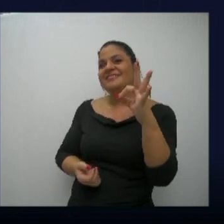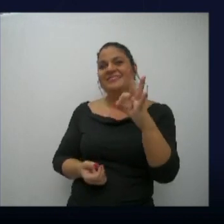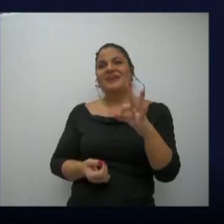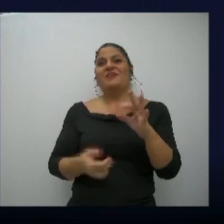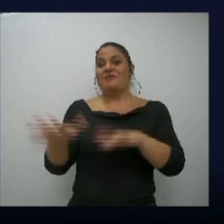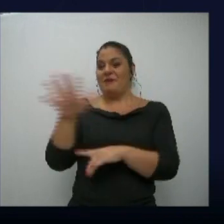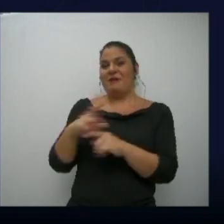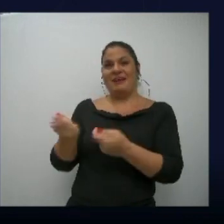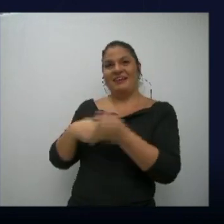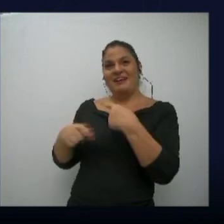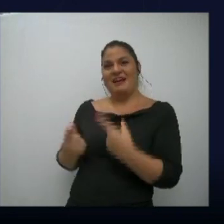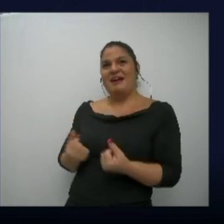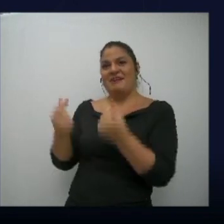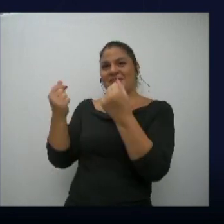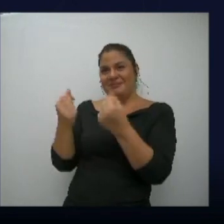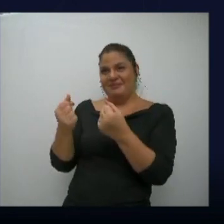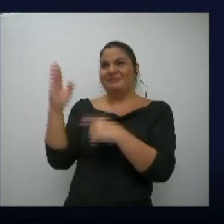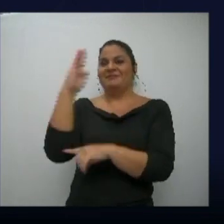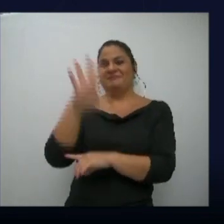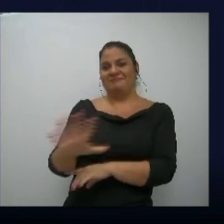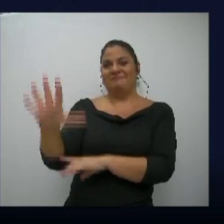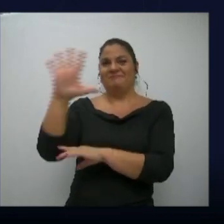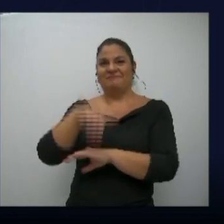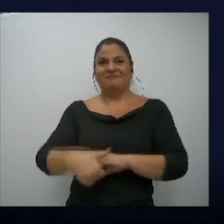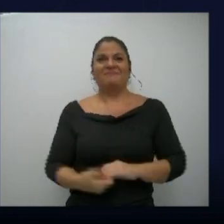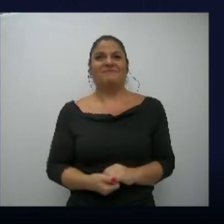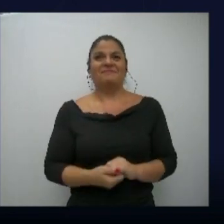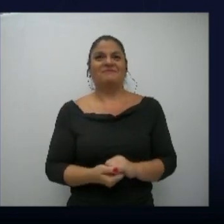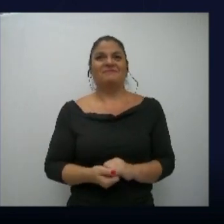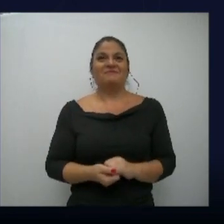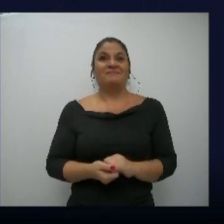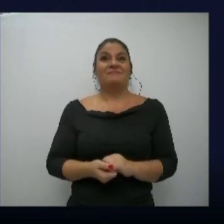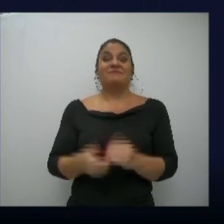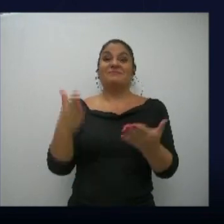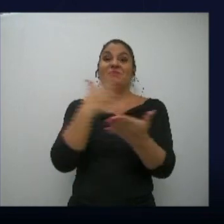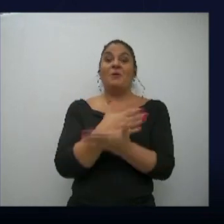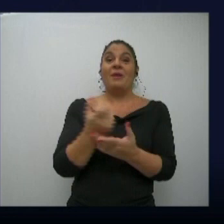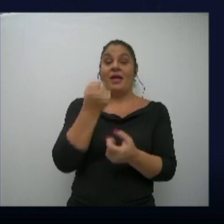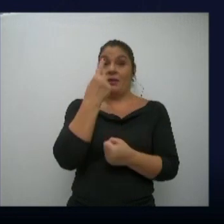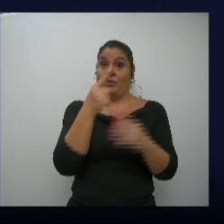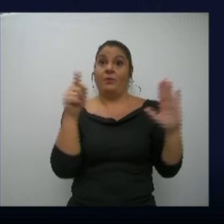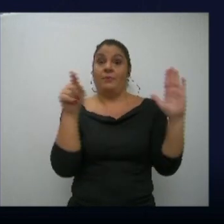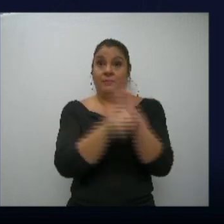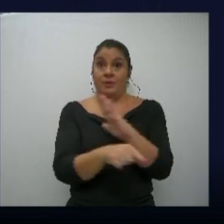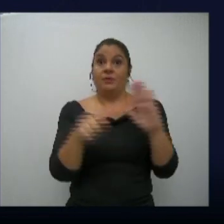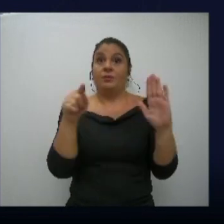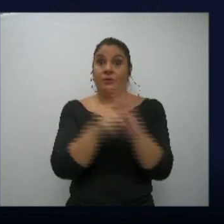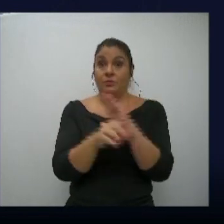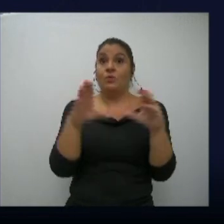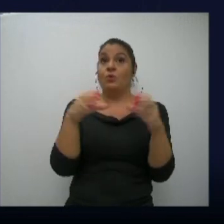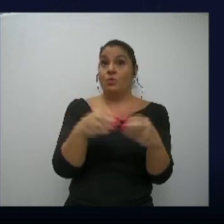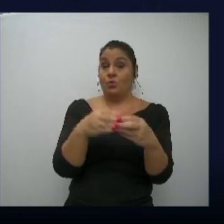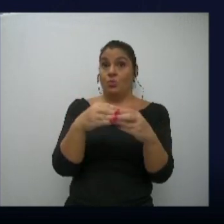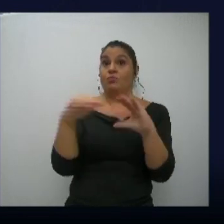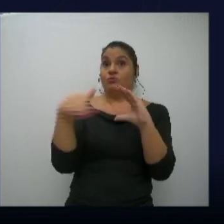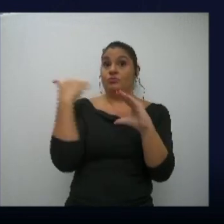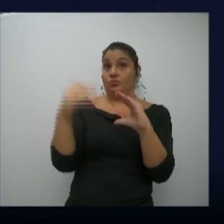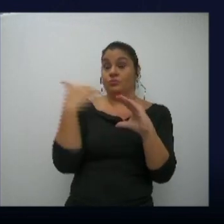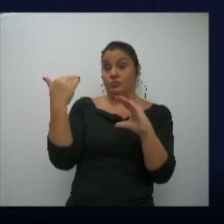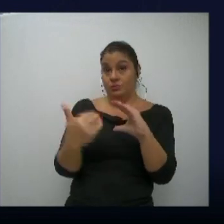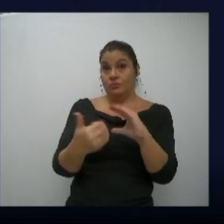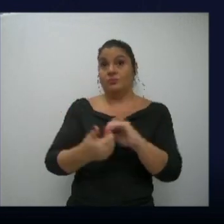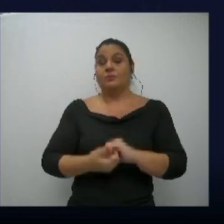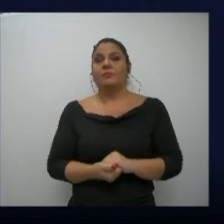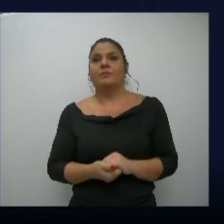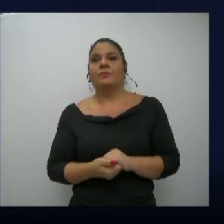mercado de capitais brasileiro Fabrício para isso Ótica eu vou começar algumas sessões de perguntas que a turma tá já tá mandando para gente